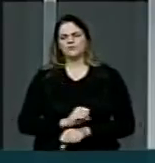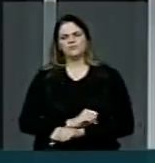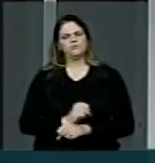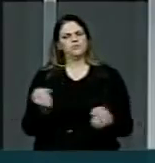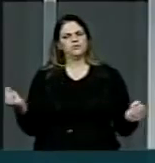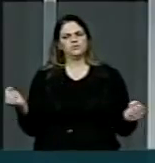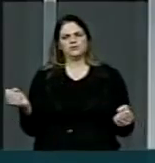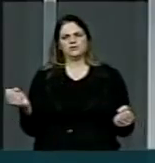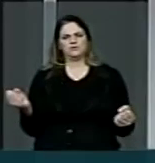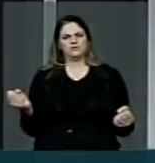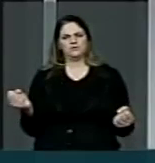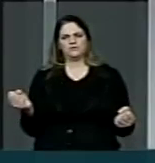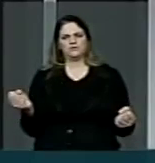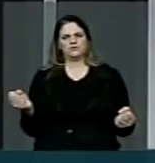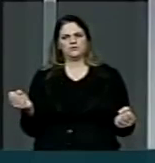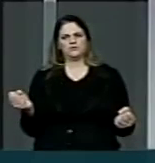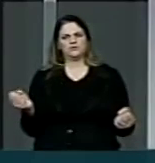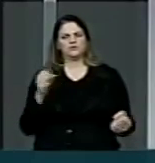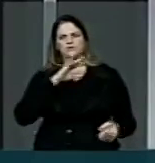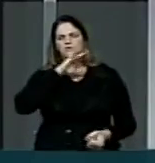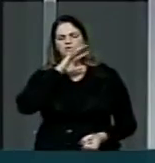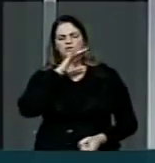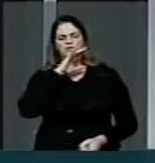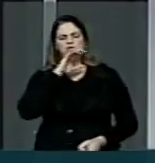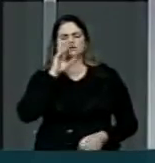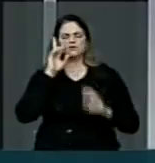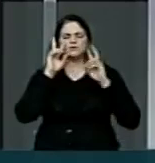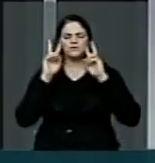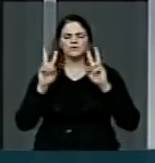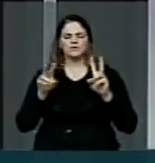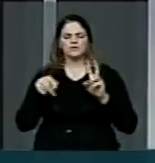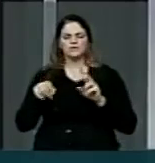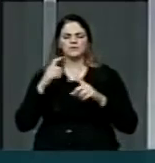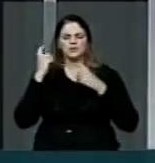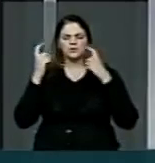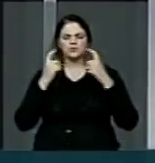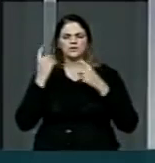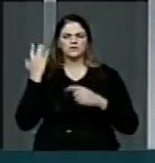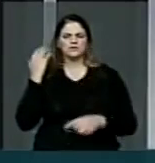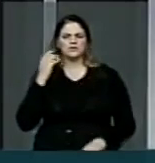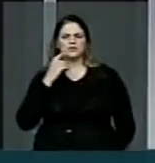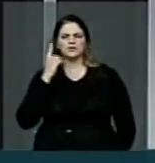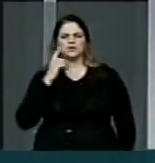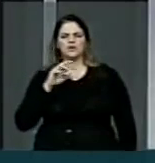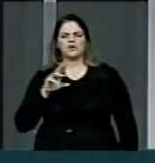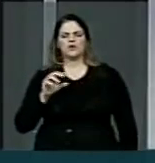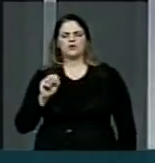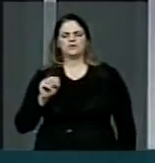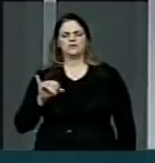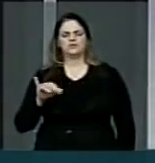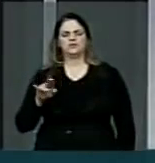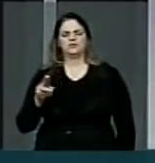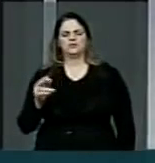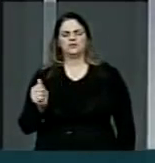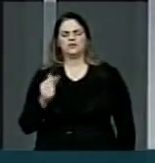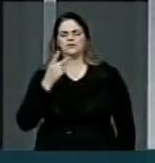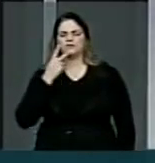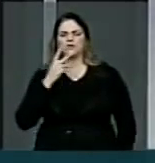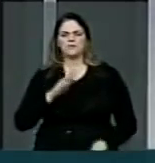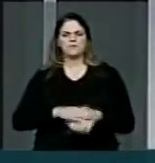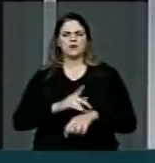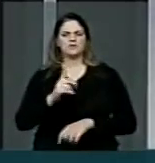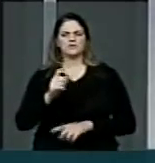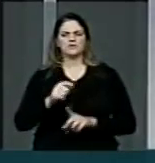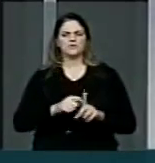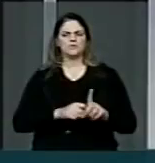humanamente impossível. Eu vejo a preocupação de Vossa Excelência. Há pouco o deputado, o doutor Rosinha, estava me dizendo que ele faz mais de um mês que não